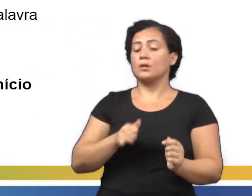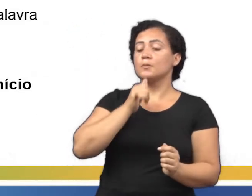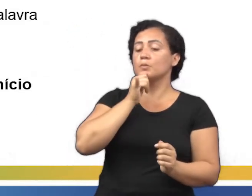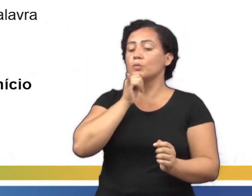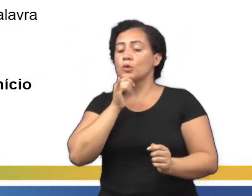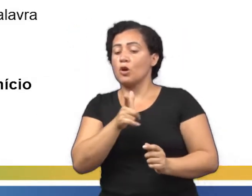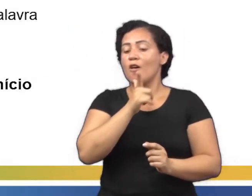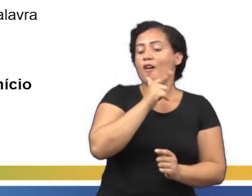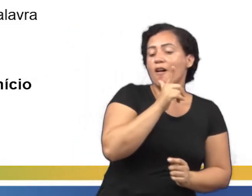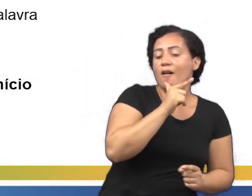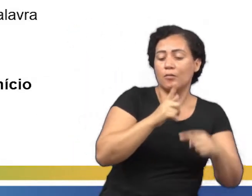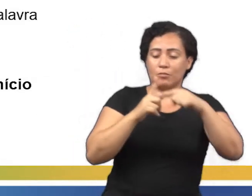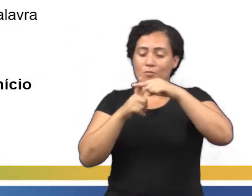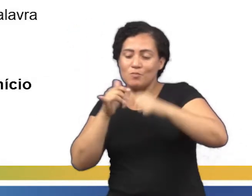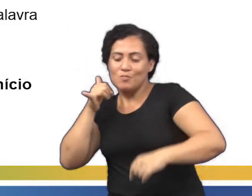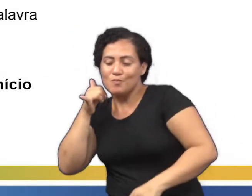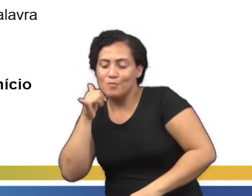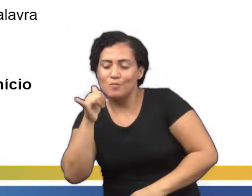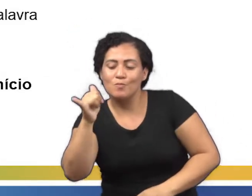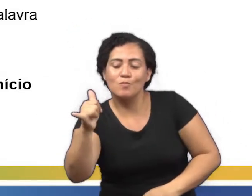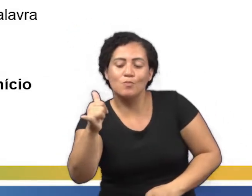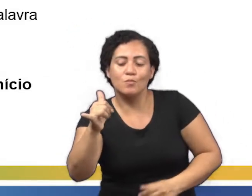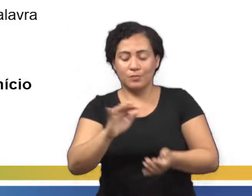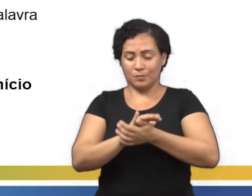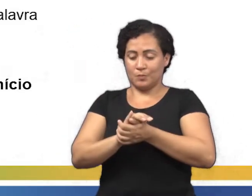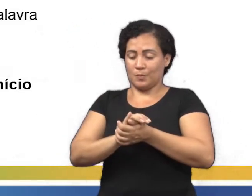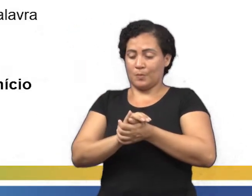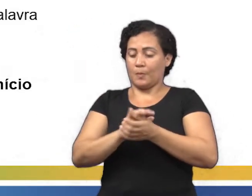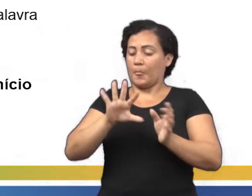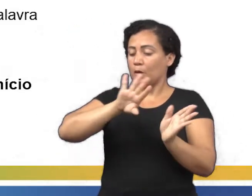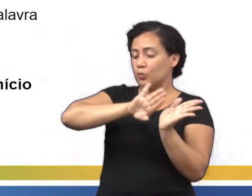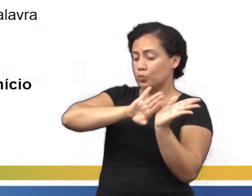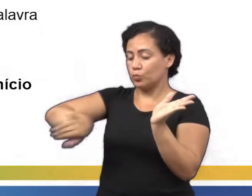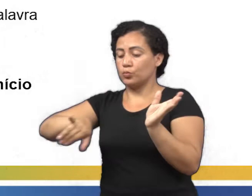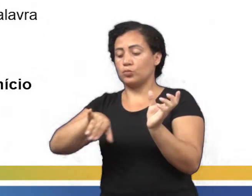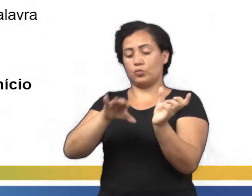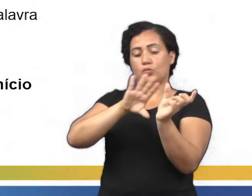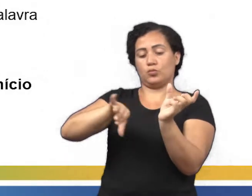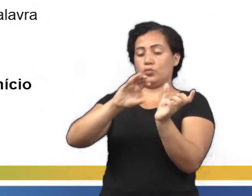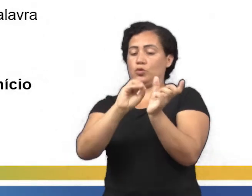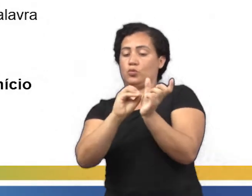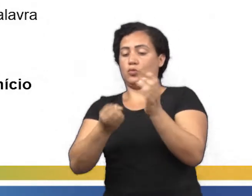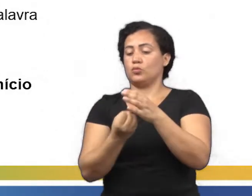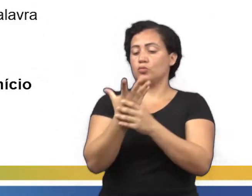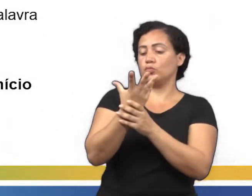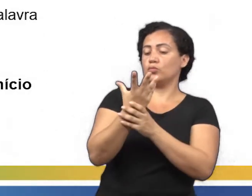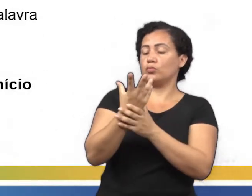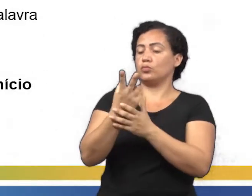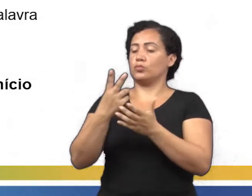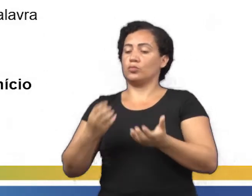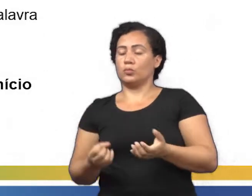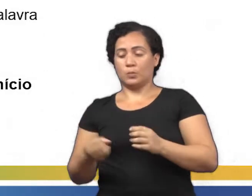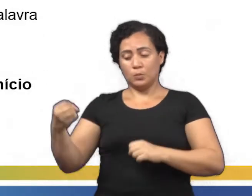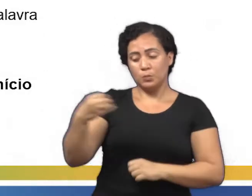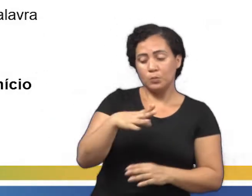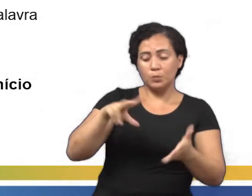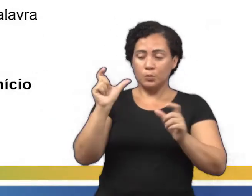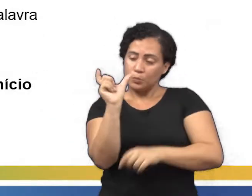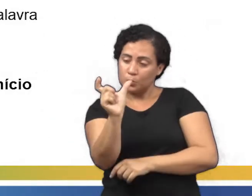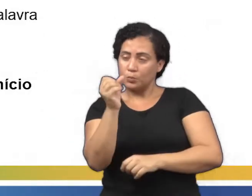Então, novamente, a primeira palavrinha foi retirada a letra O para formar uma nova palavra. Tudo